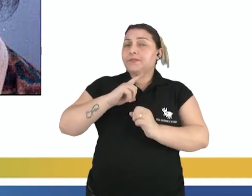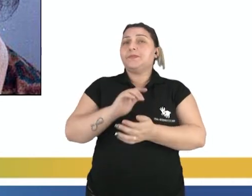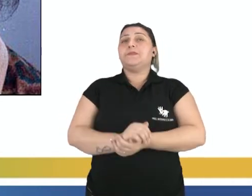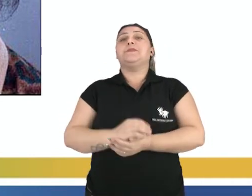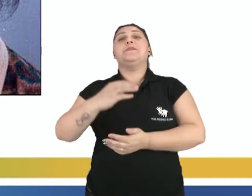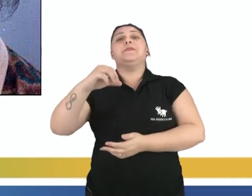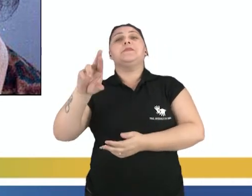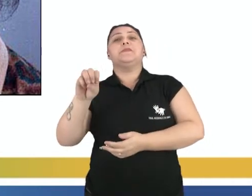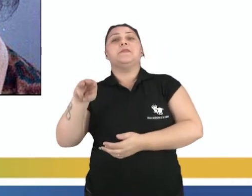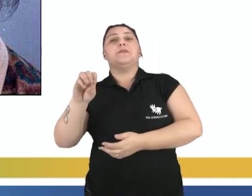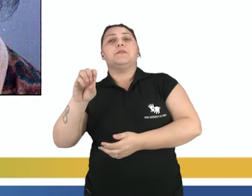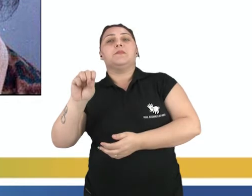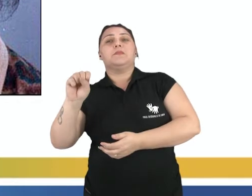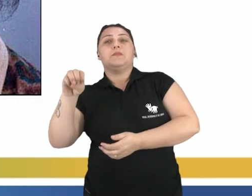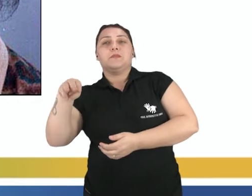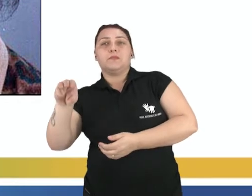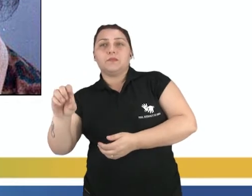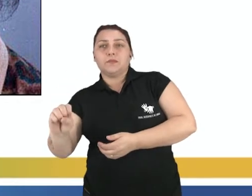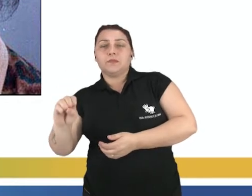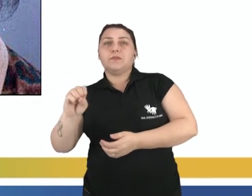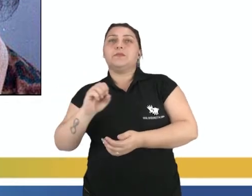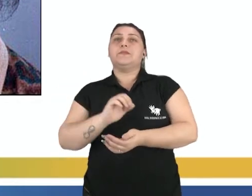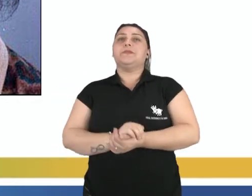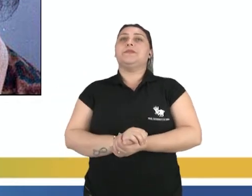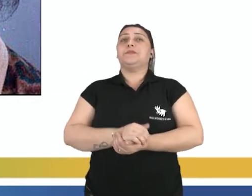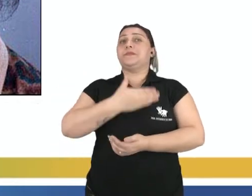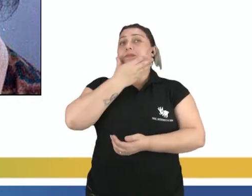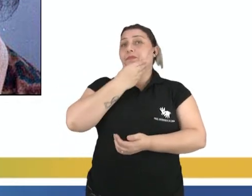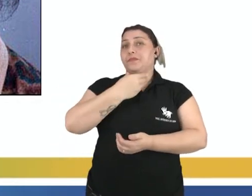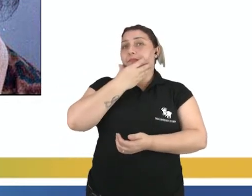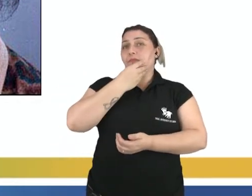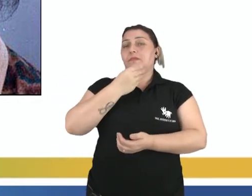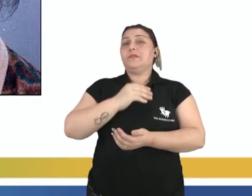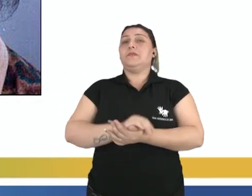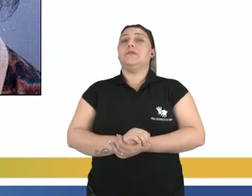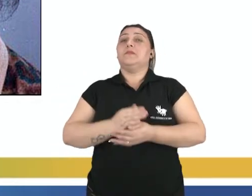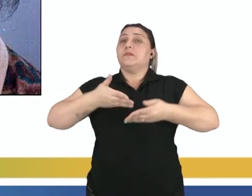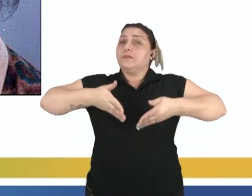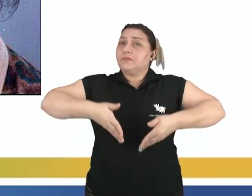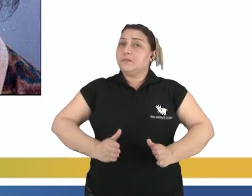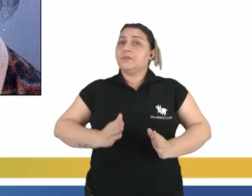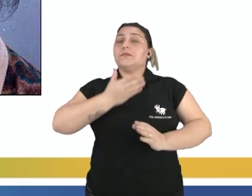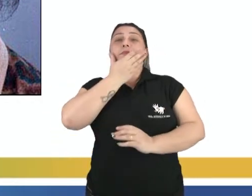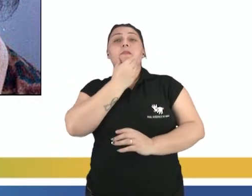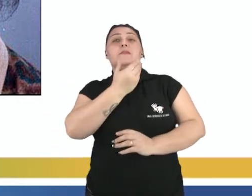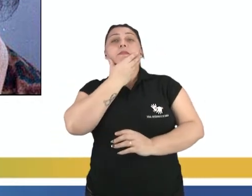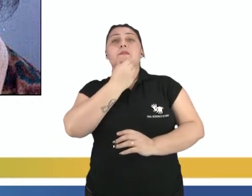esse cromossomo Y, todos os homens, então, né, quando nasce